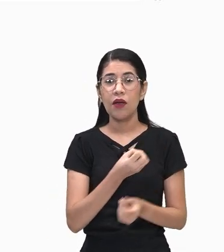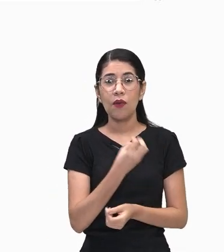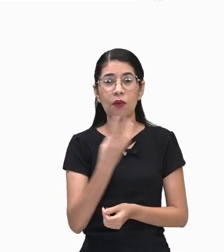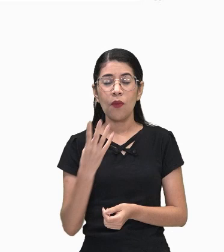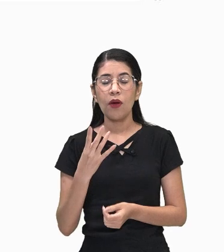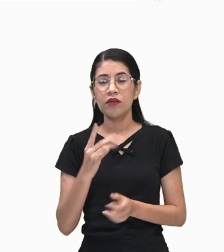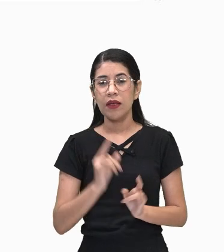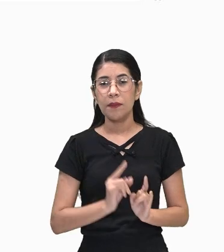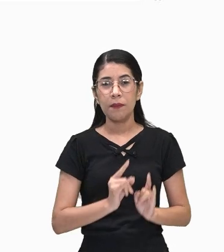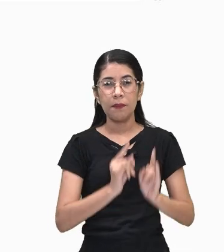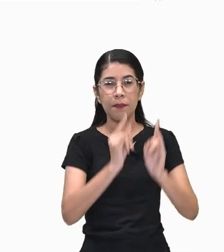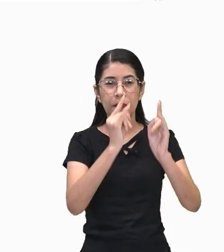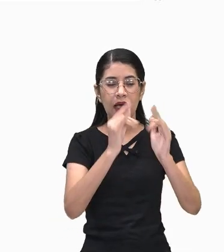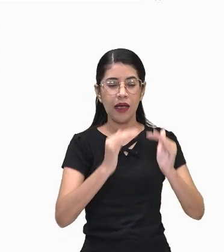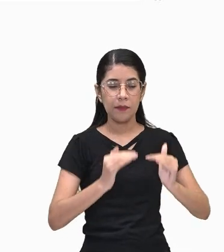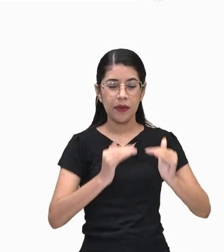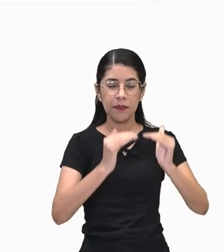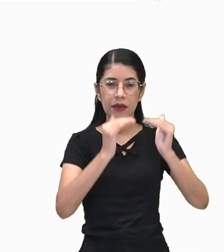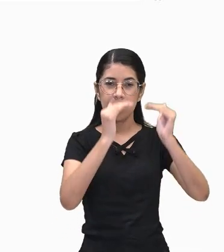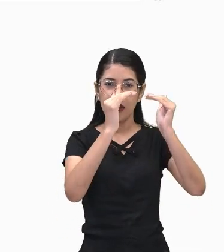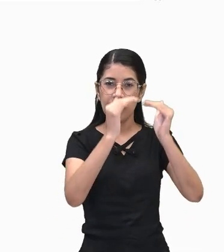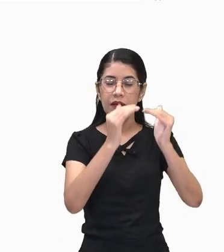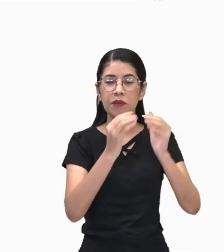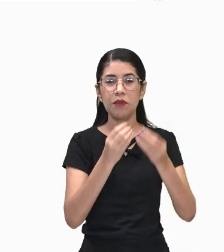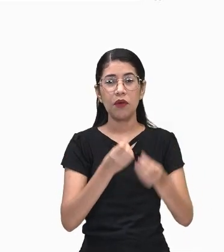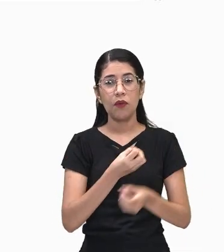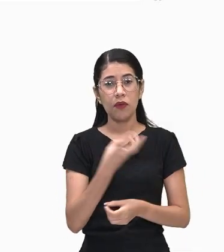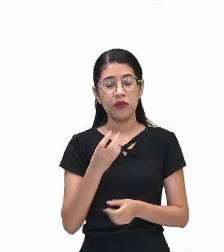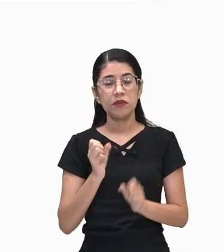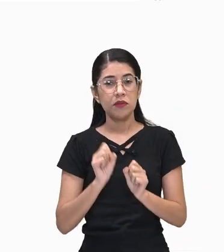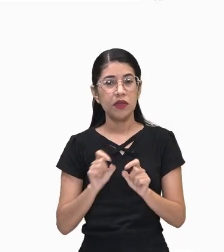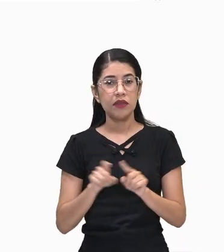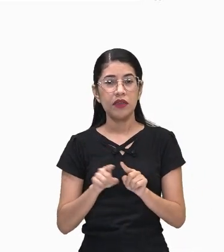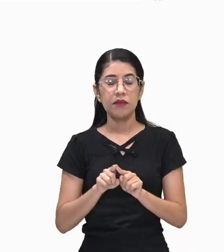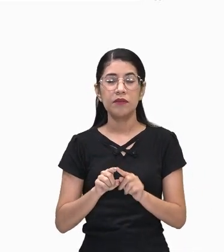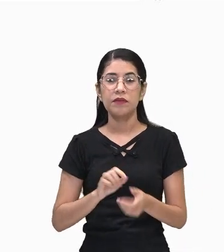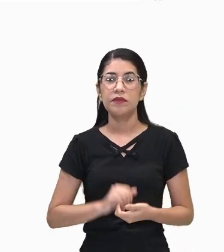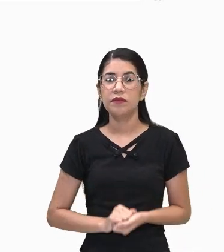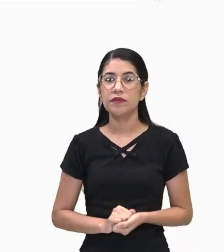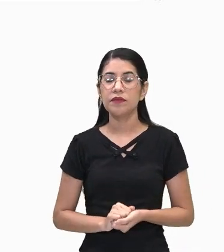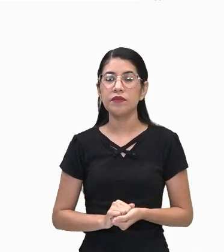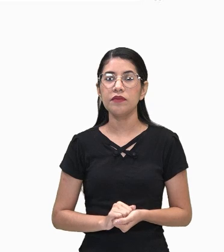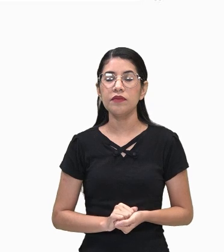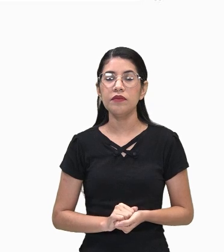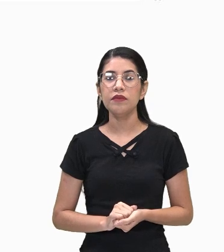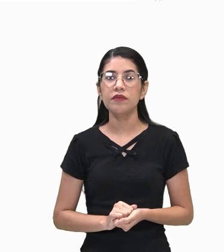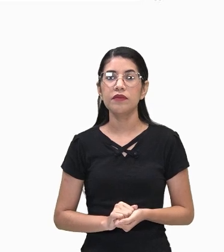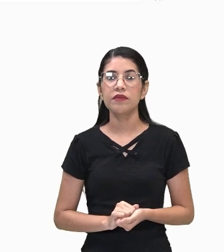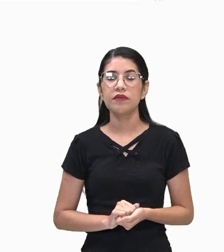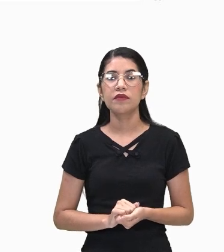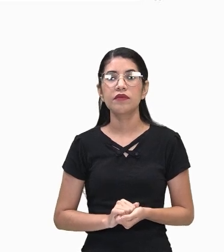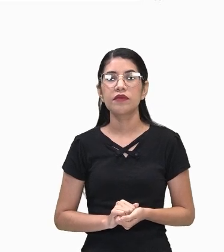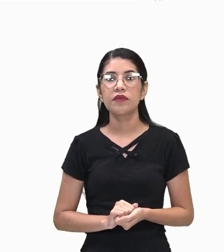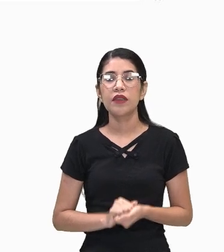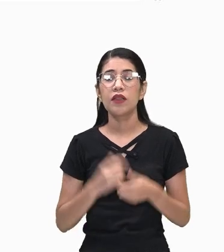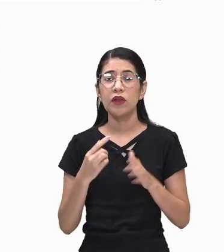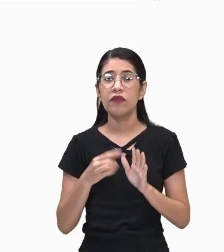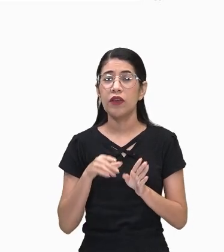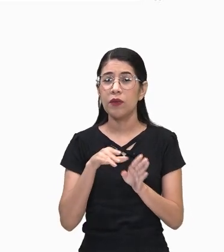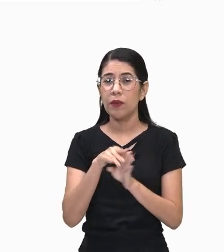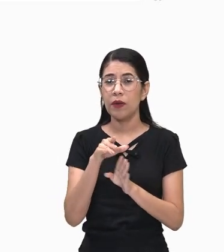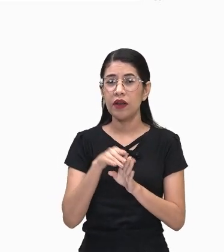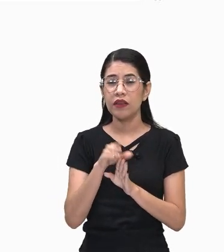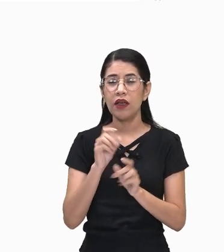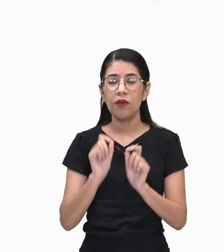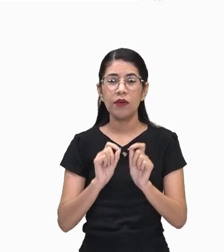por exemplo, pode ter dentro de fazer parte de um prédio. Ele vai aí nortear o que é a